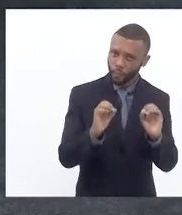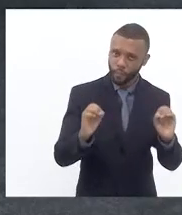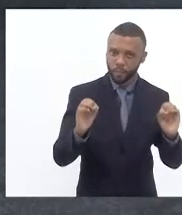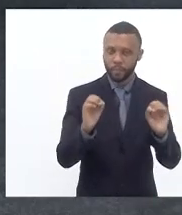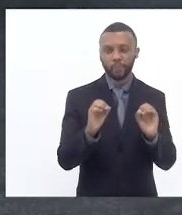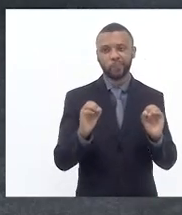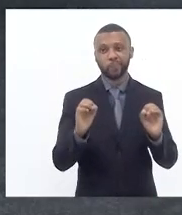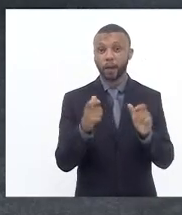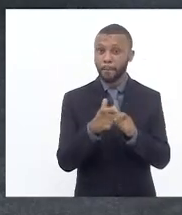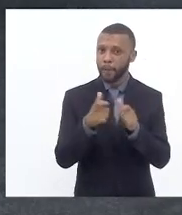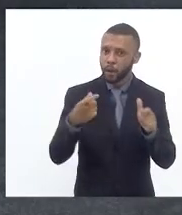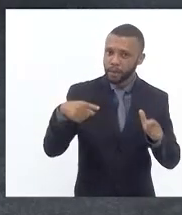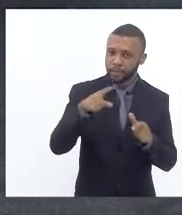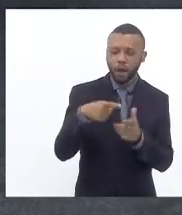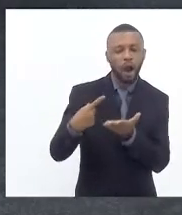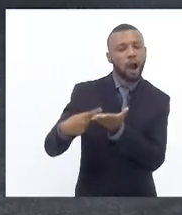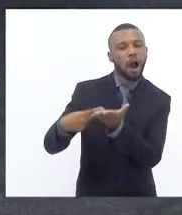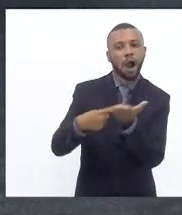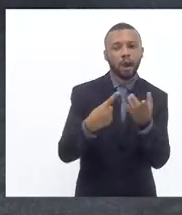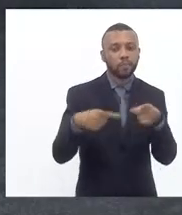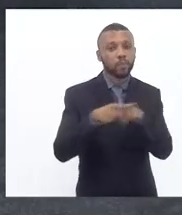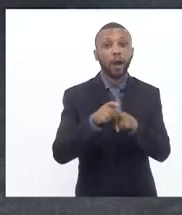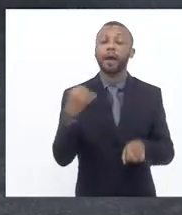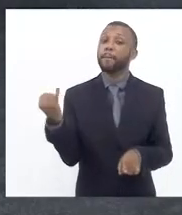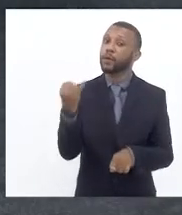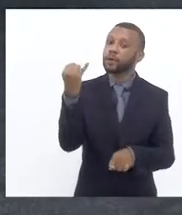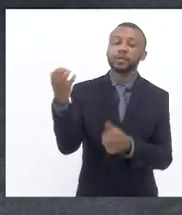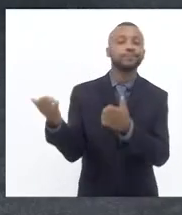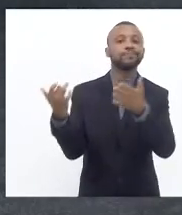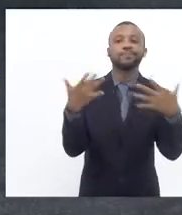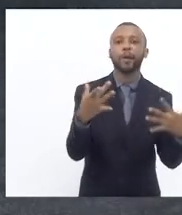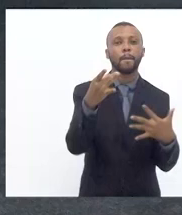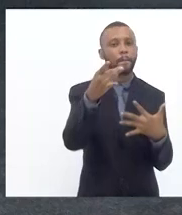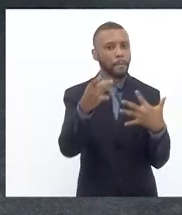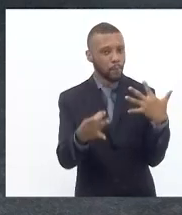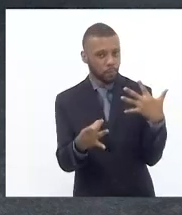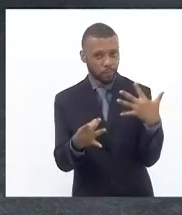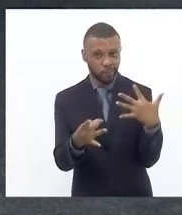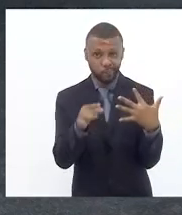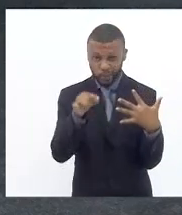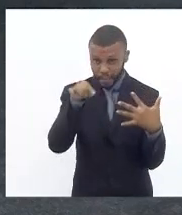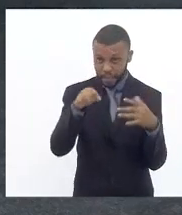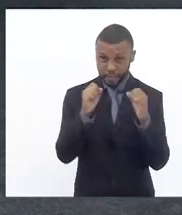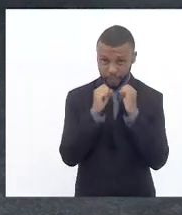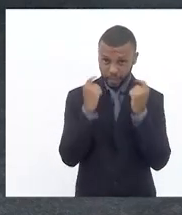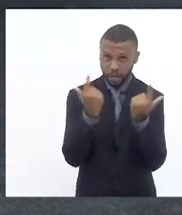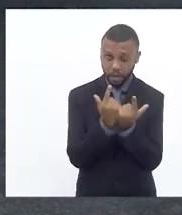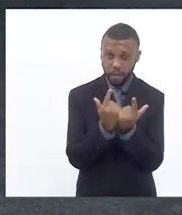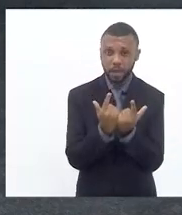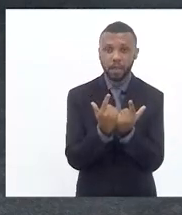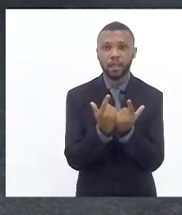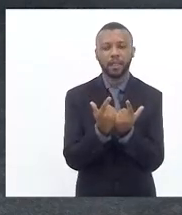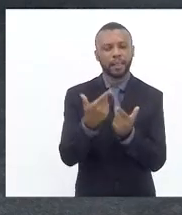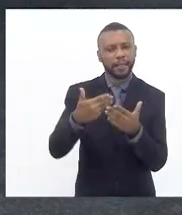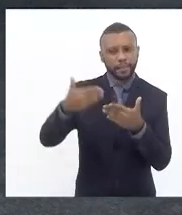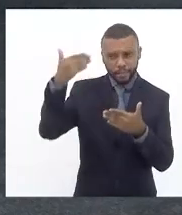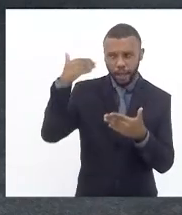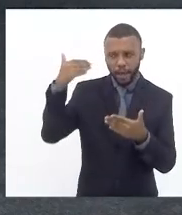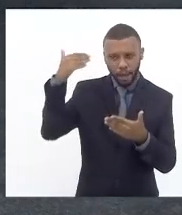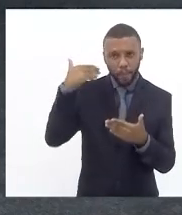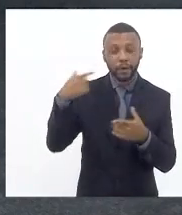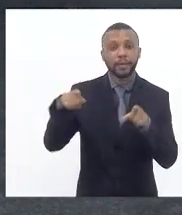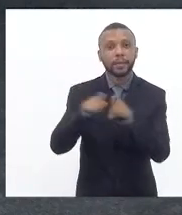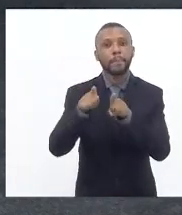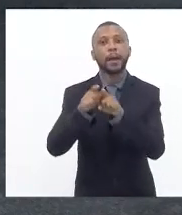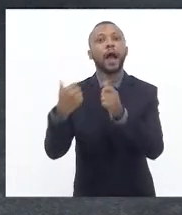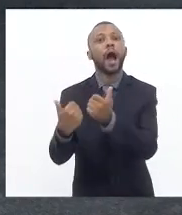fiquei os poderes foram conivente porque importante tacar isso porque essa casa aqui na legislatura da época também